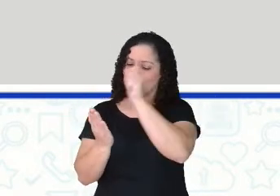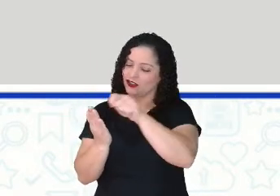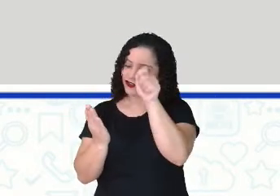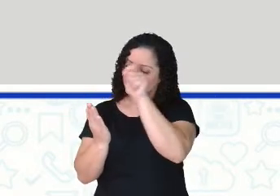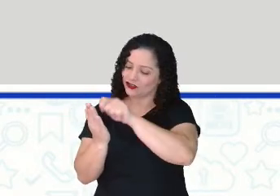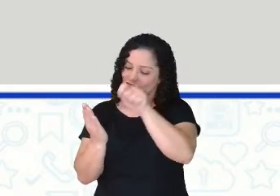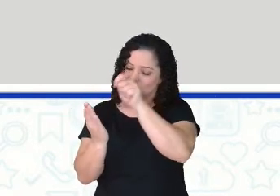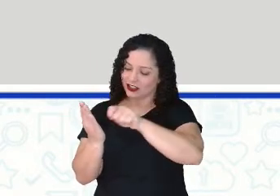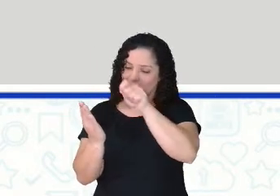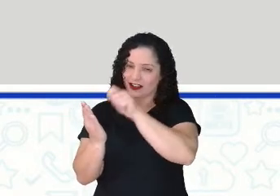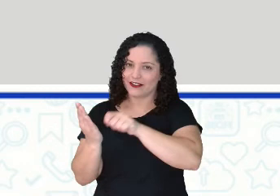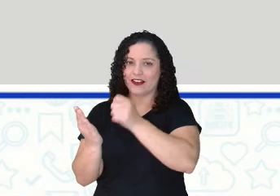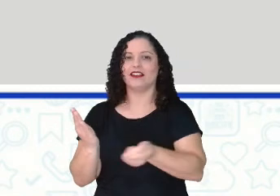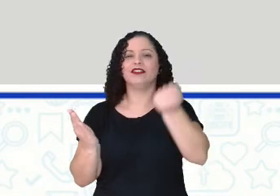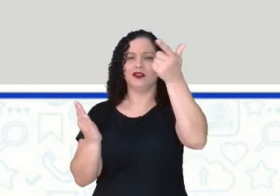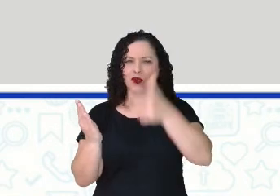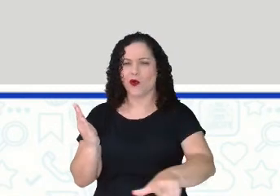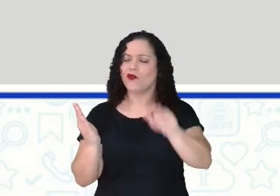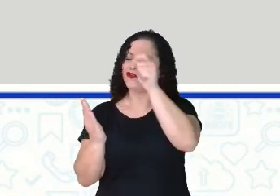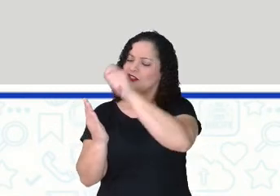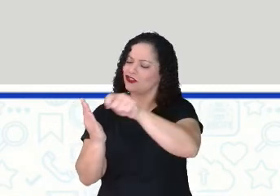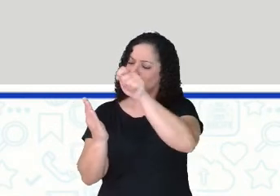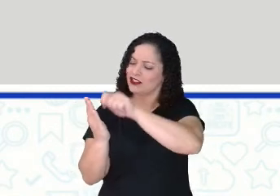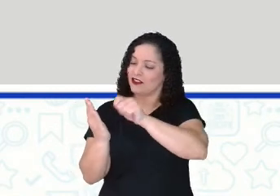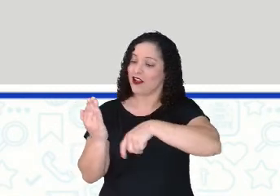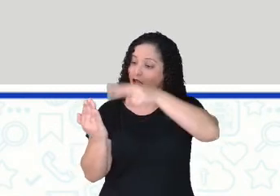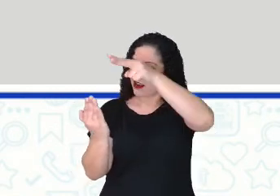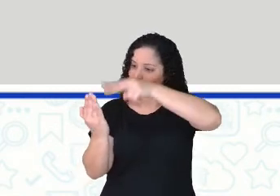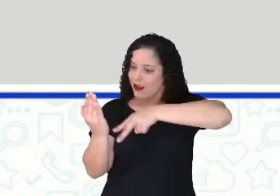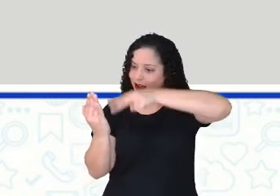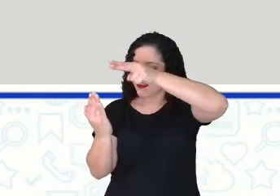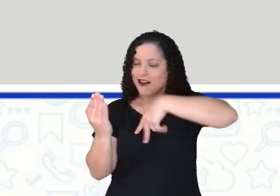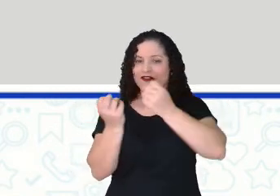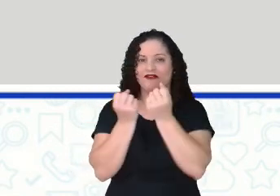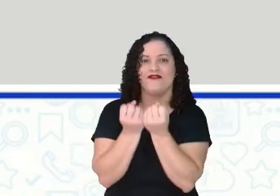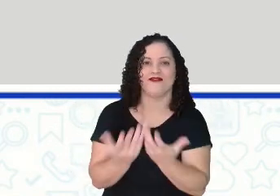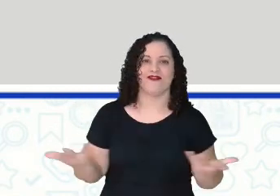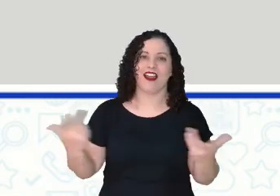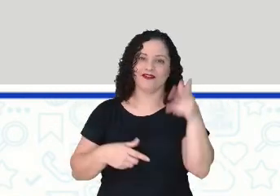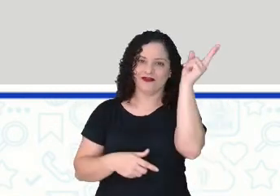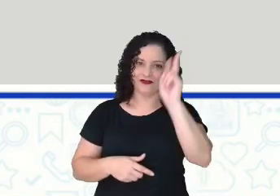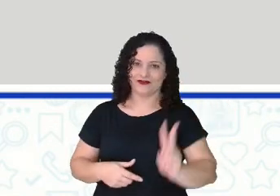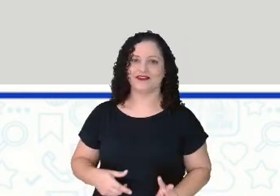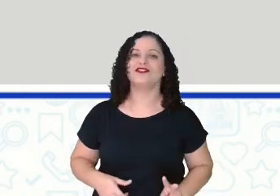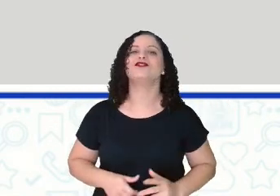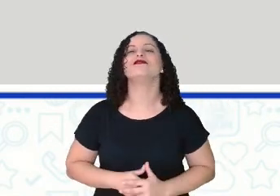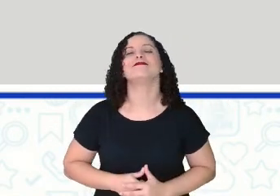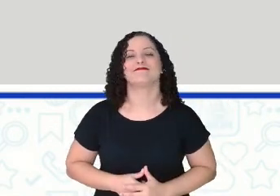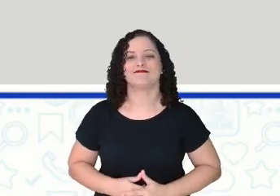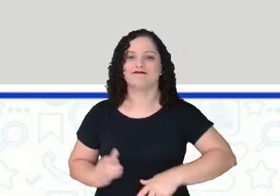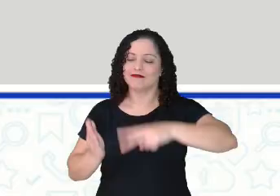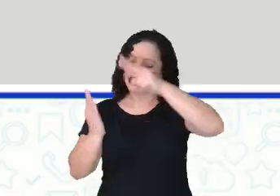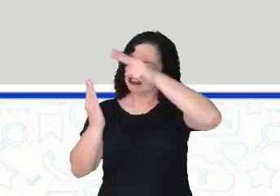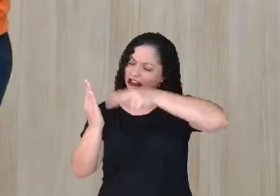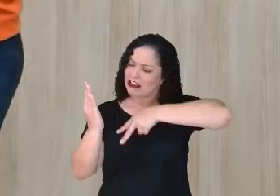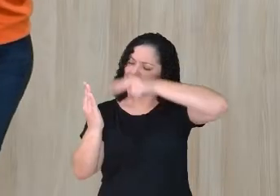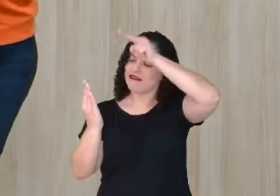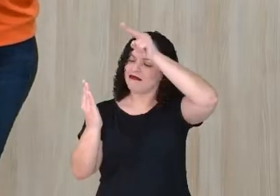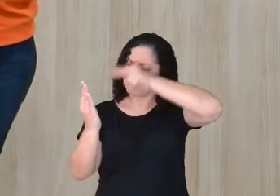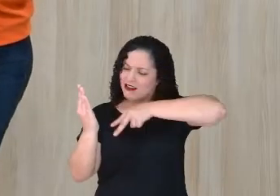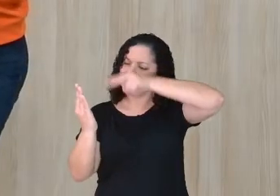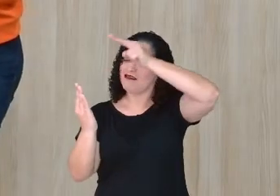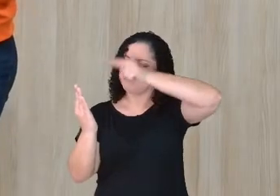escreva, reescreva, releia quantas vezes for necessário. Leia, releia, escreva